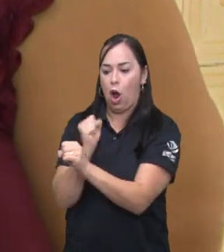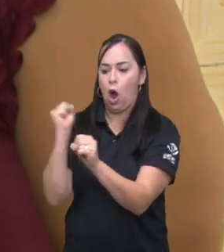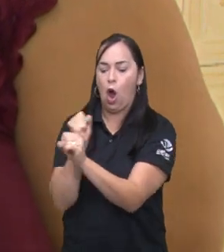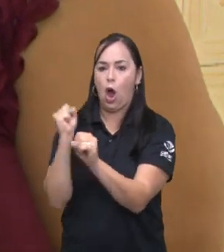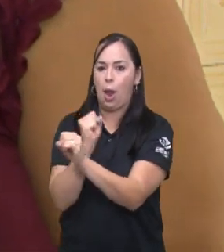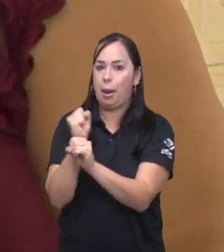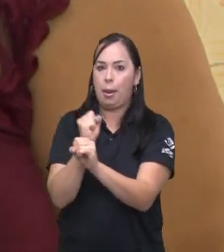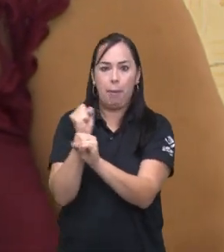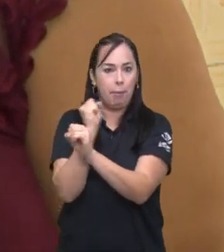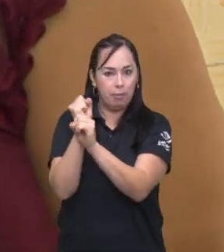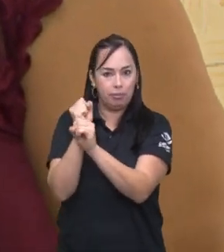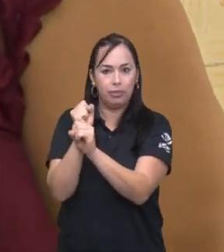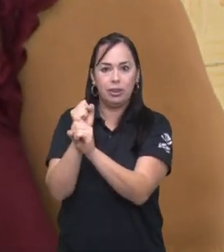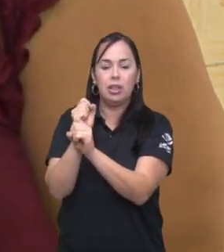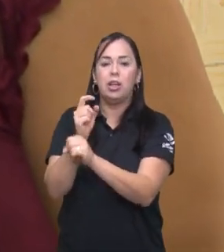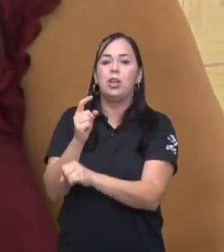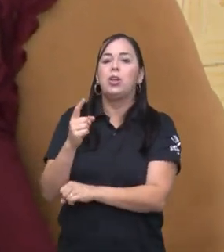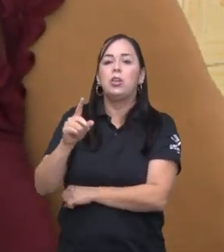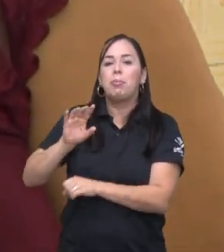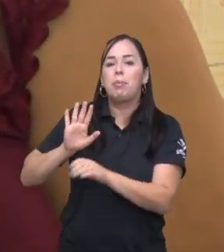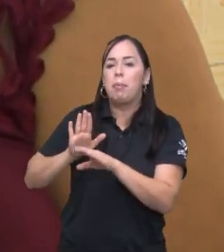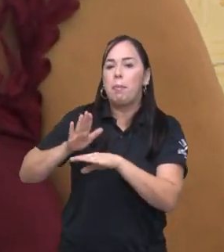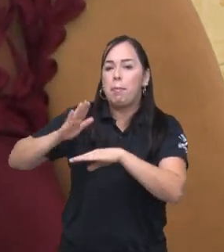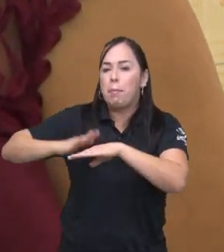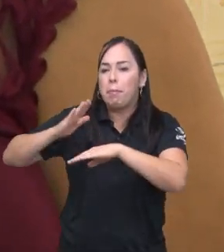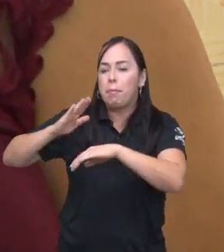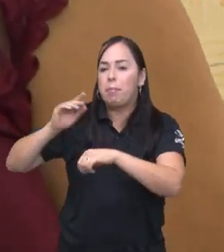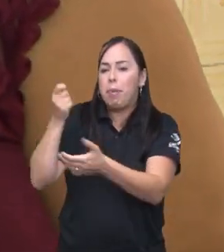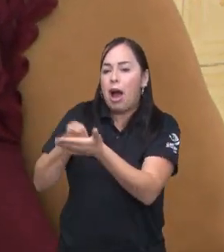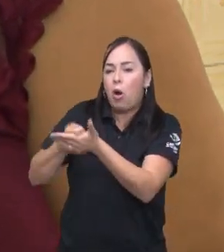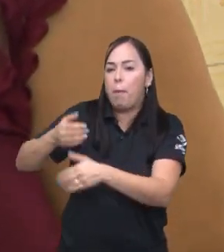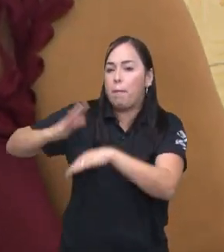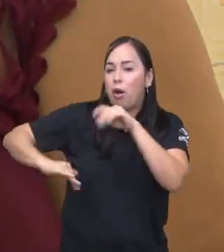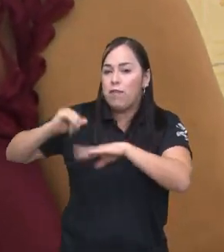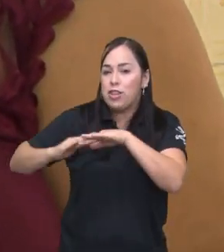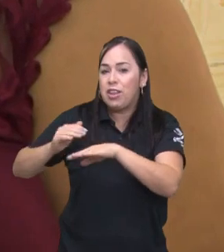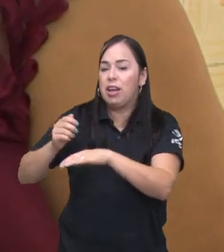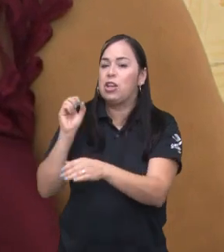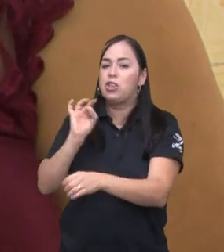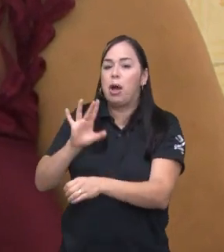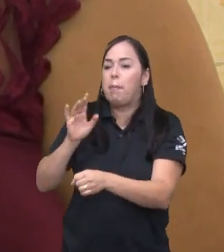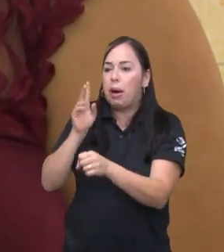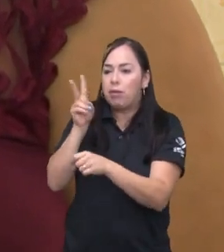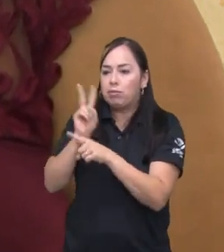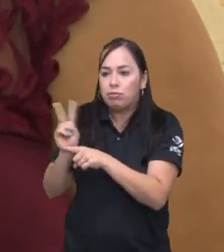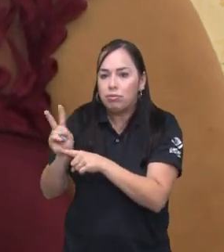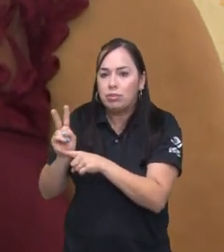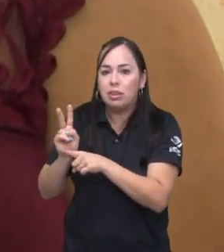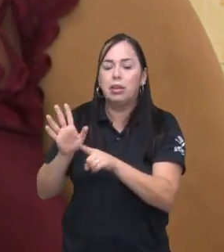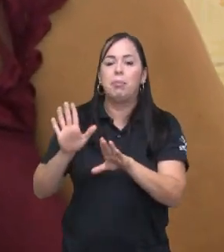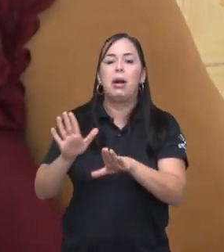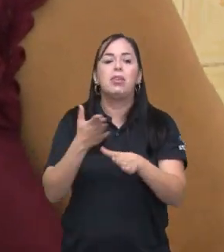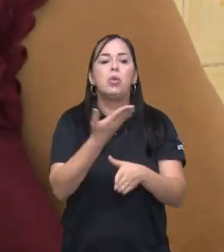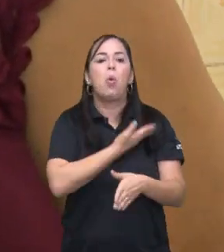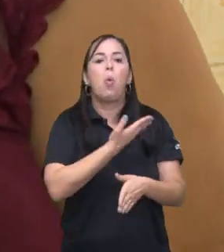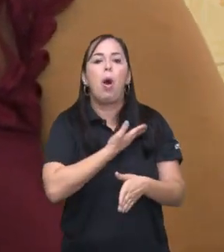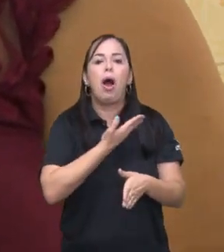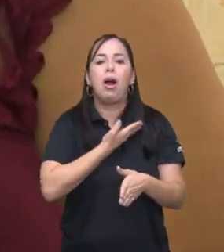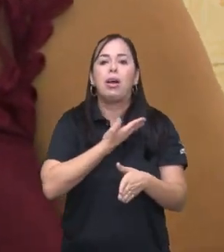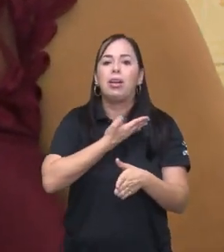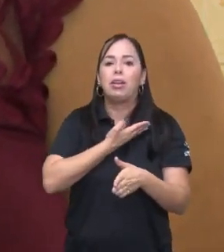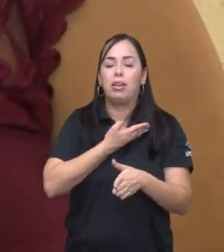um pedreiro só para ficar 2 dias aqui, por causa do telhado, e não podia parar. Mas foi de mutirão, tem o nosso amigo Augusto,